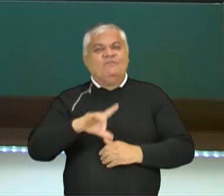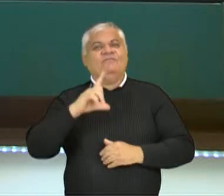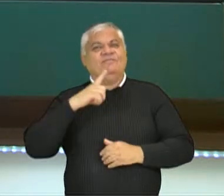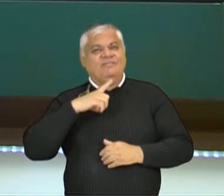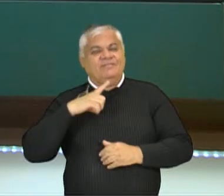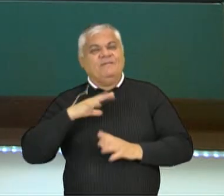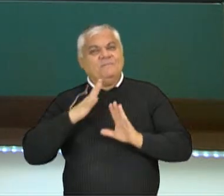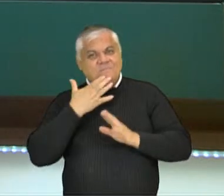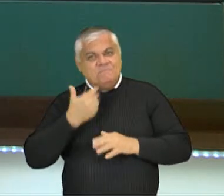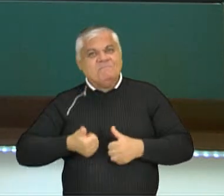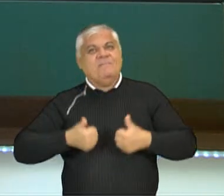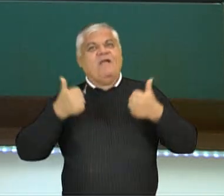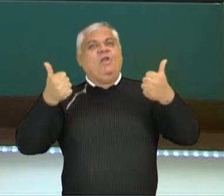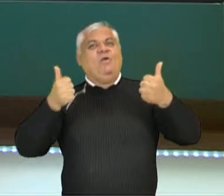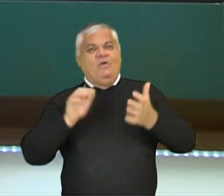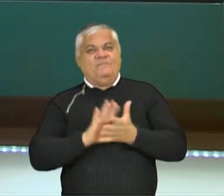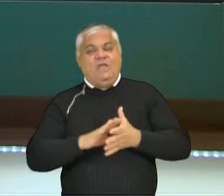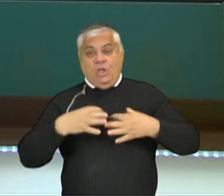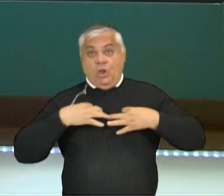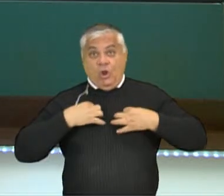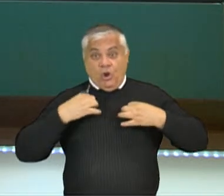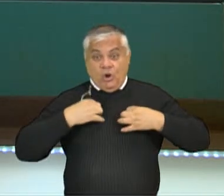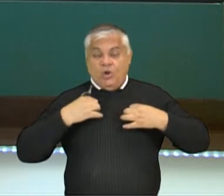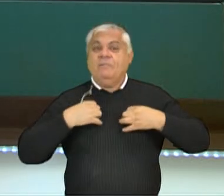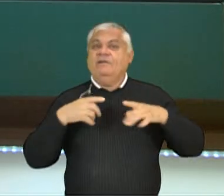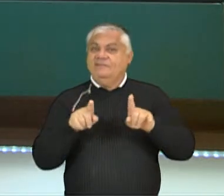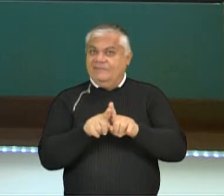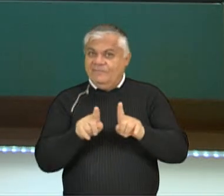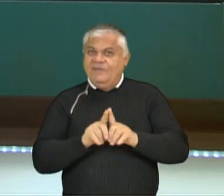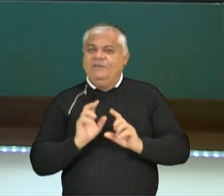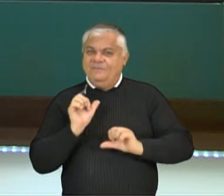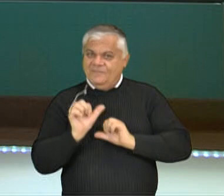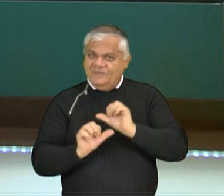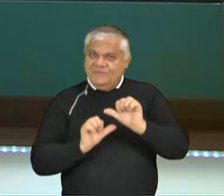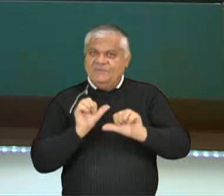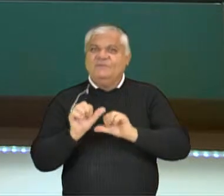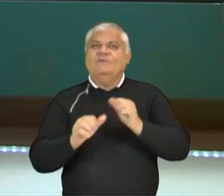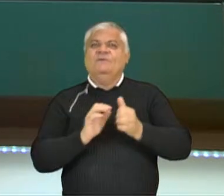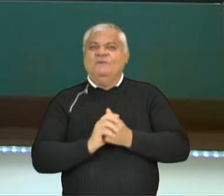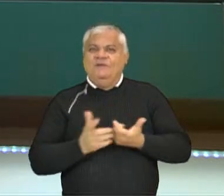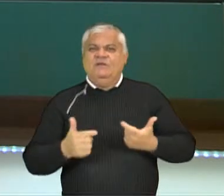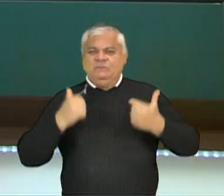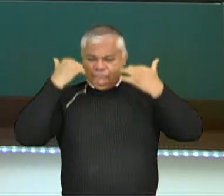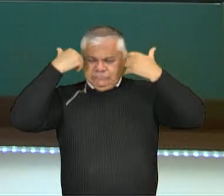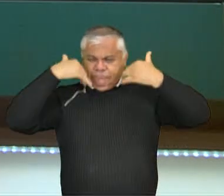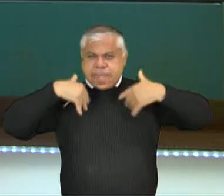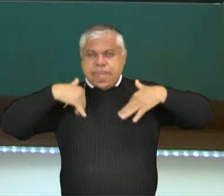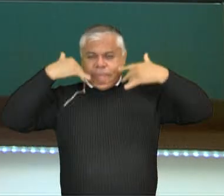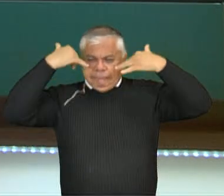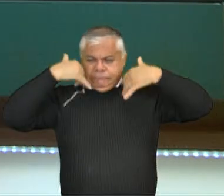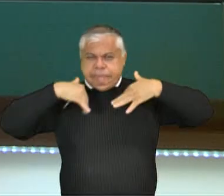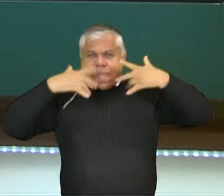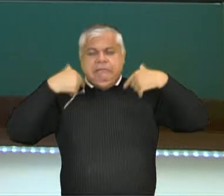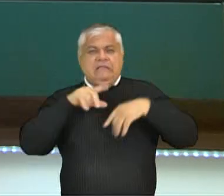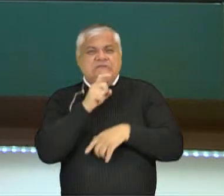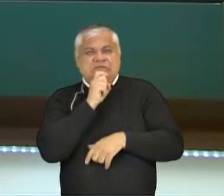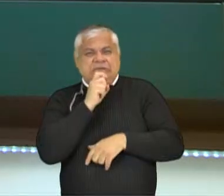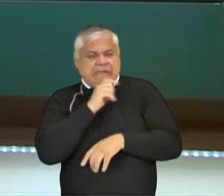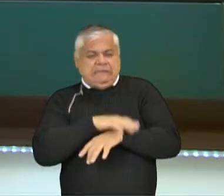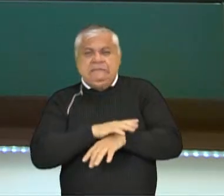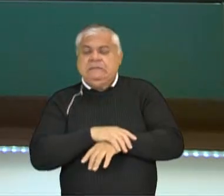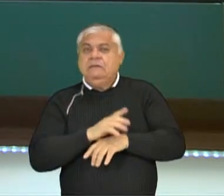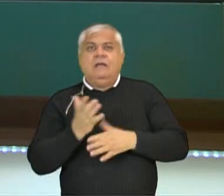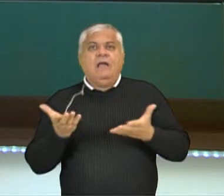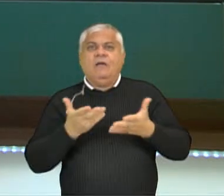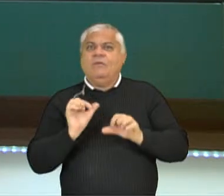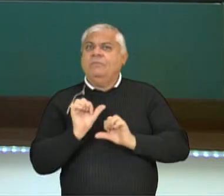se melhore o desempenho. Roupas, né? A roupa dos atletas suava, ficava molhado, gelado às vezes. Hoje em